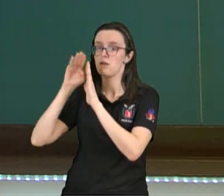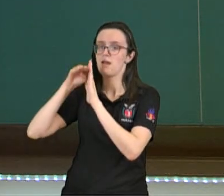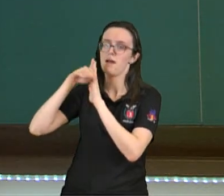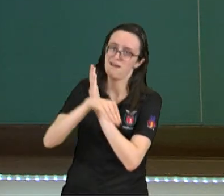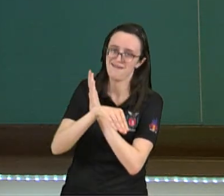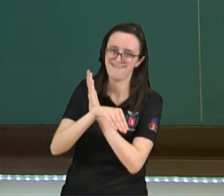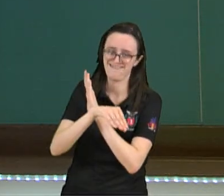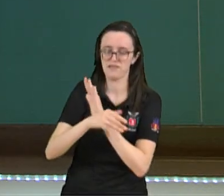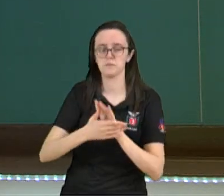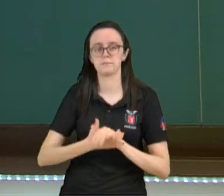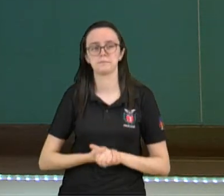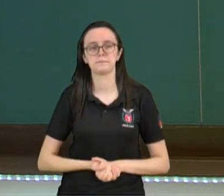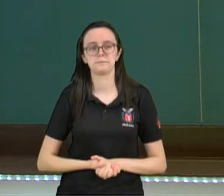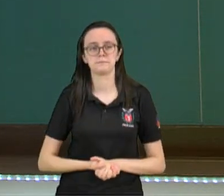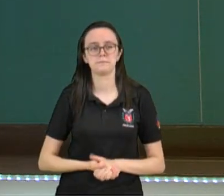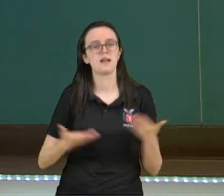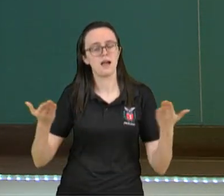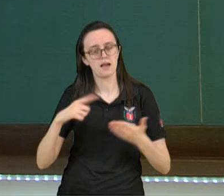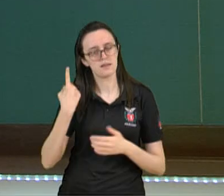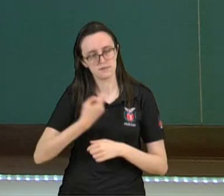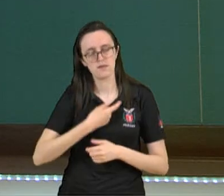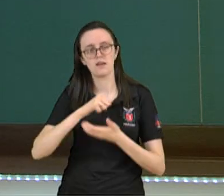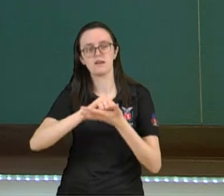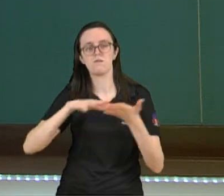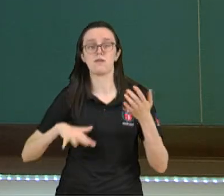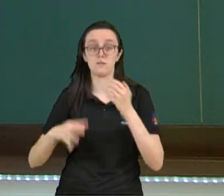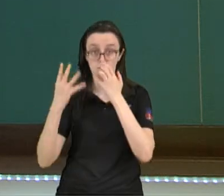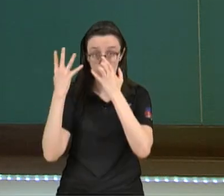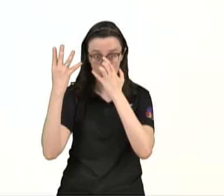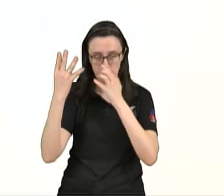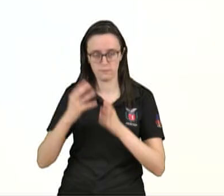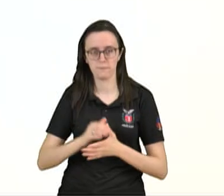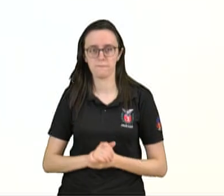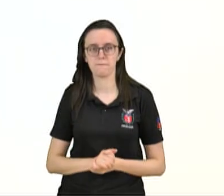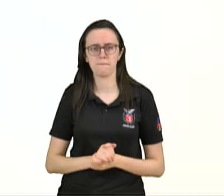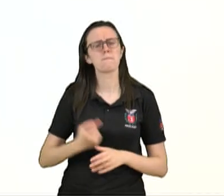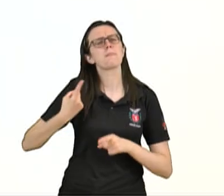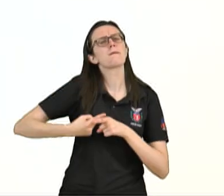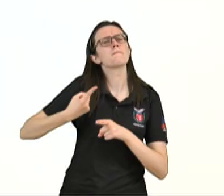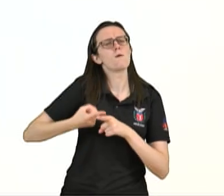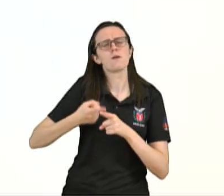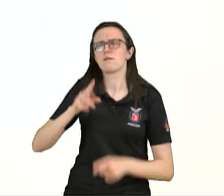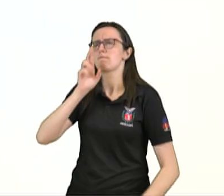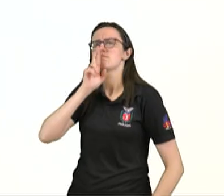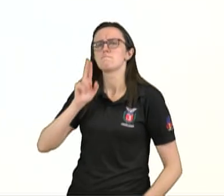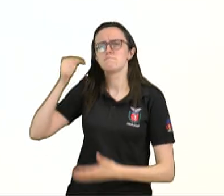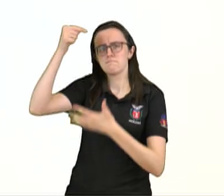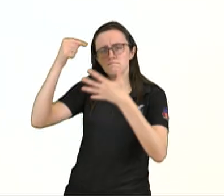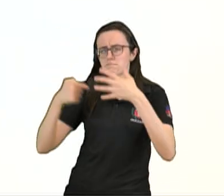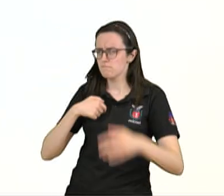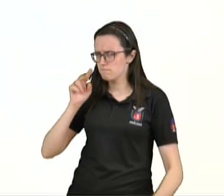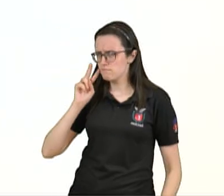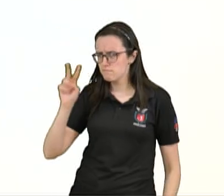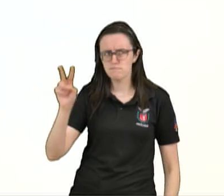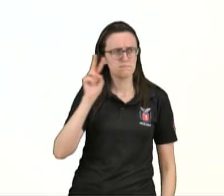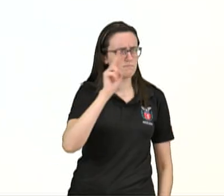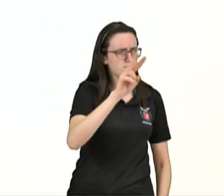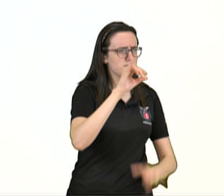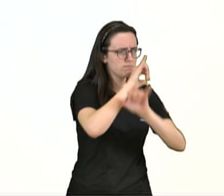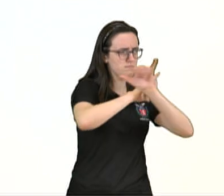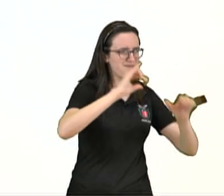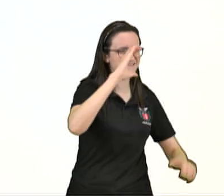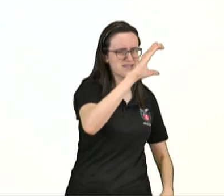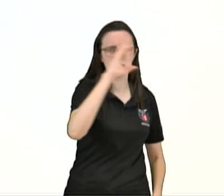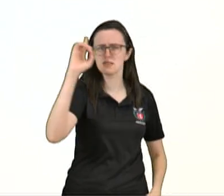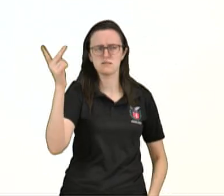13,3%. E vamos para a nossa atividade 4. Por que os resultados apresentados nas notícias